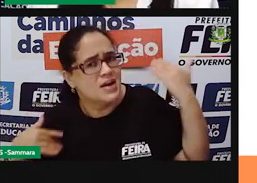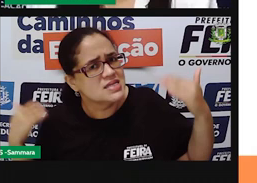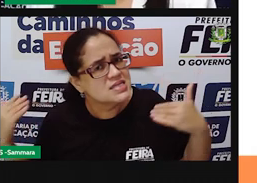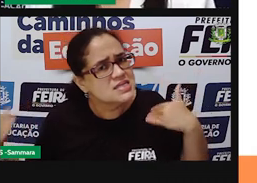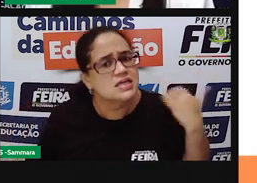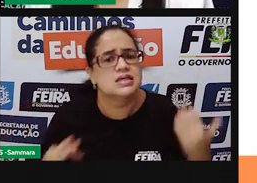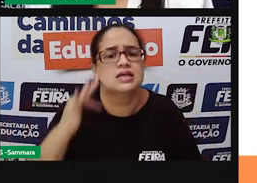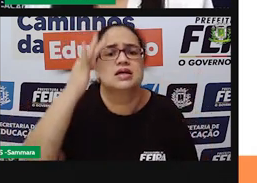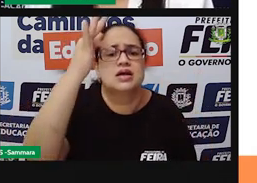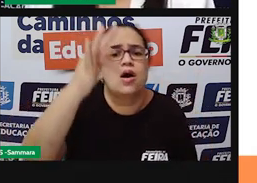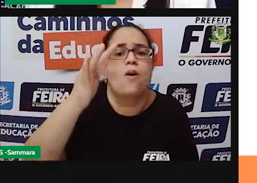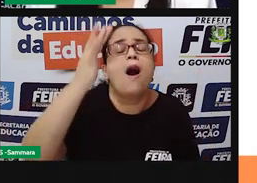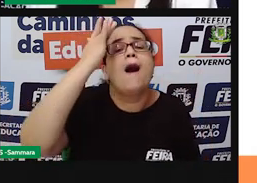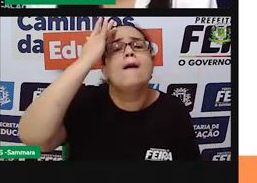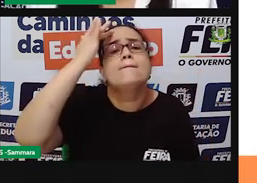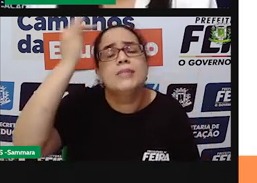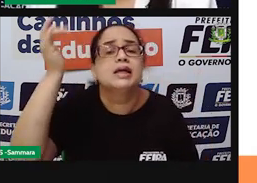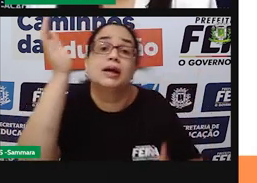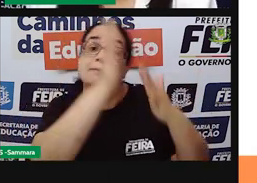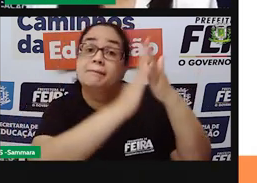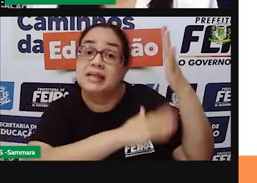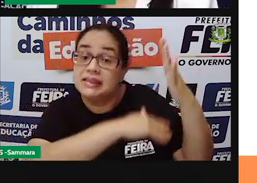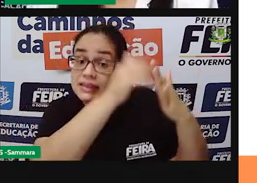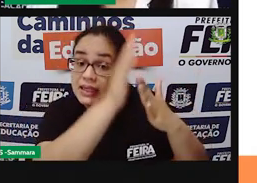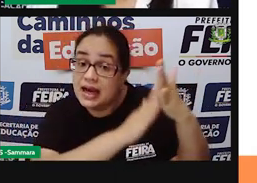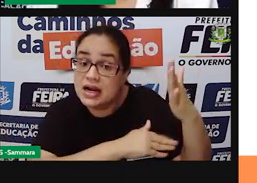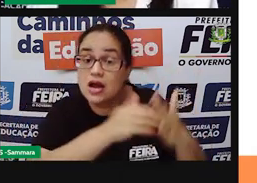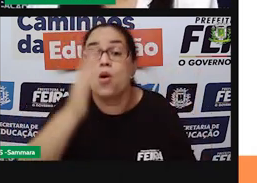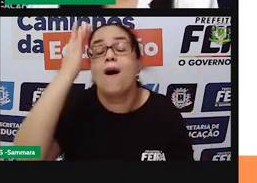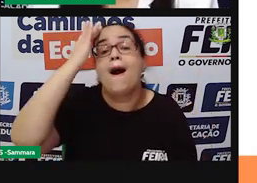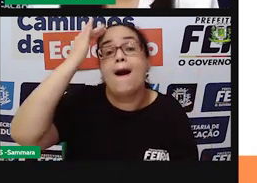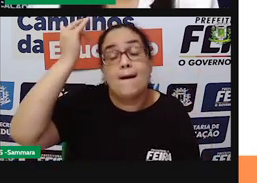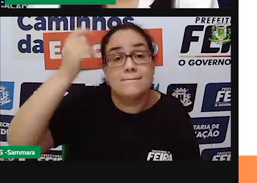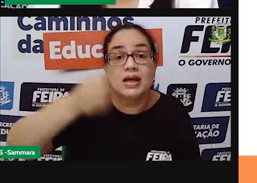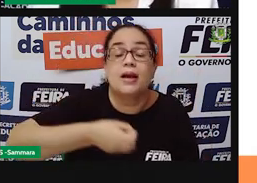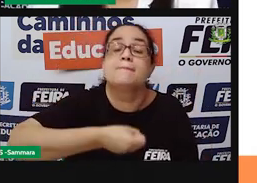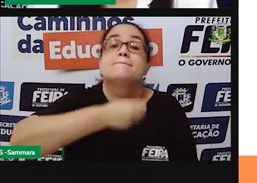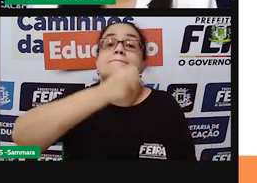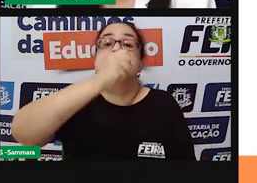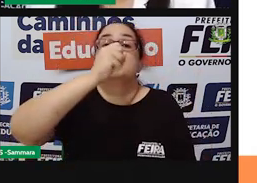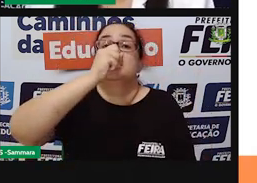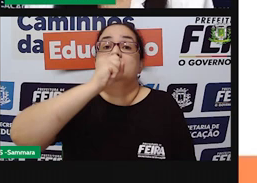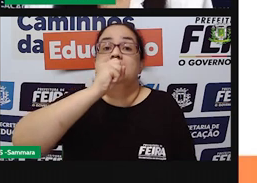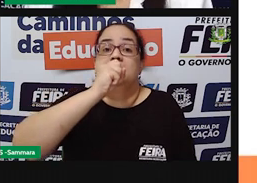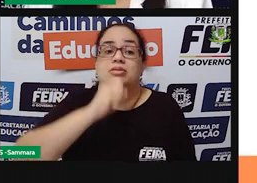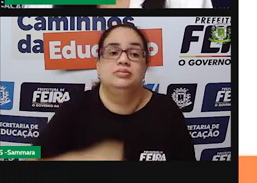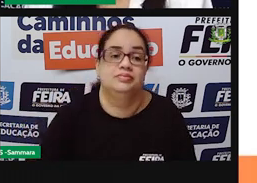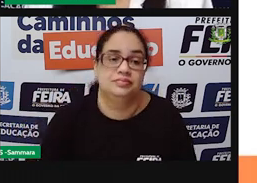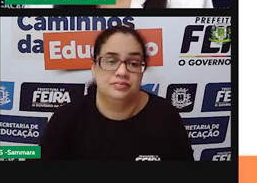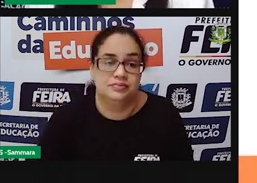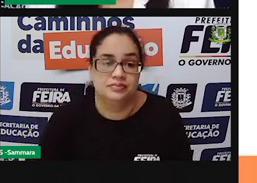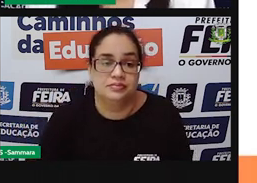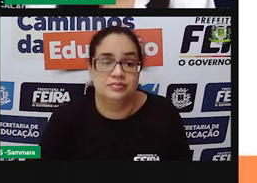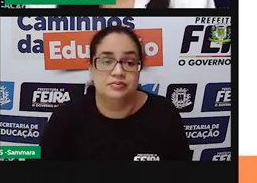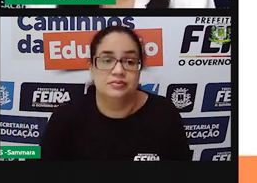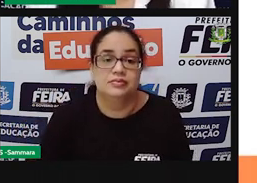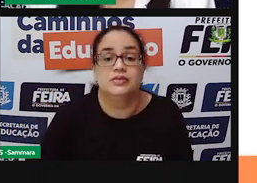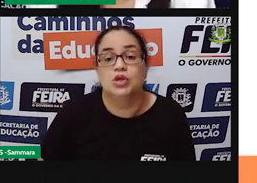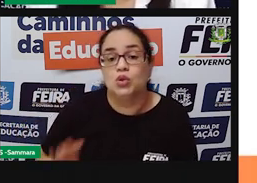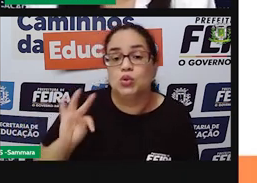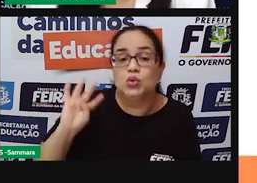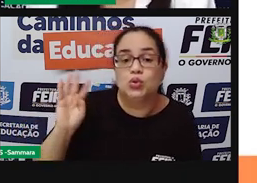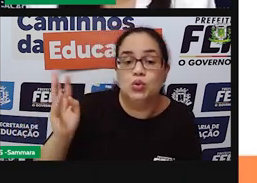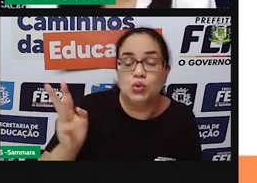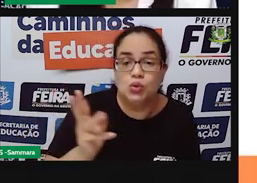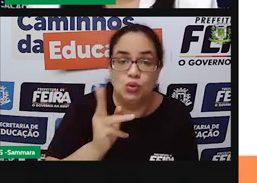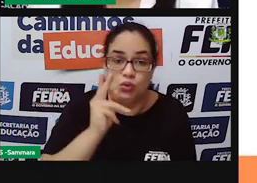amanhã passearão, amanhã pintarão, amanhã beberão. Então, todos